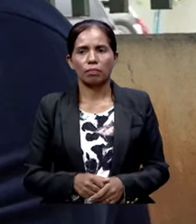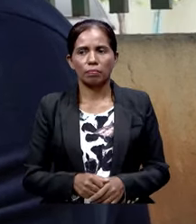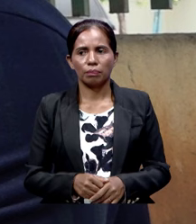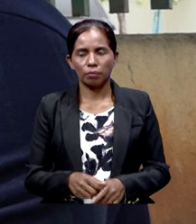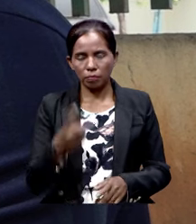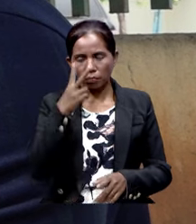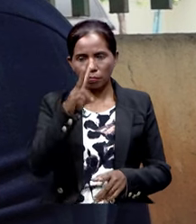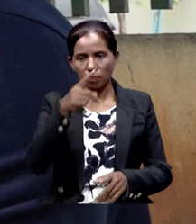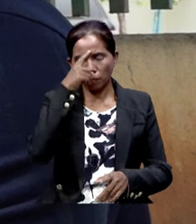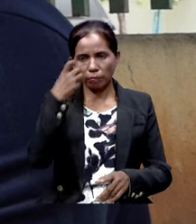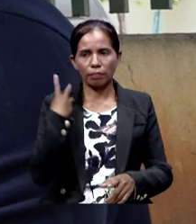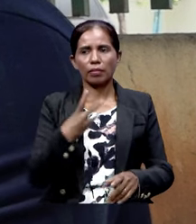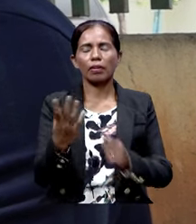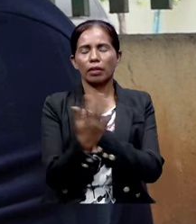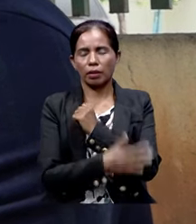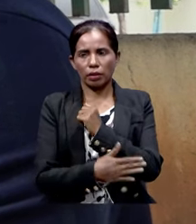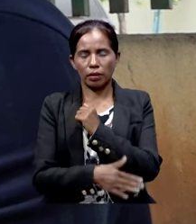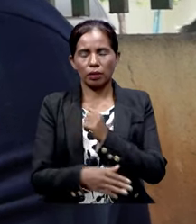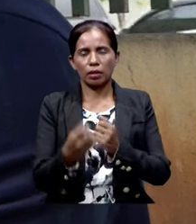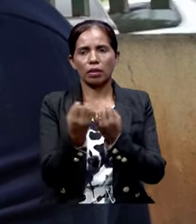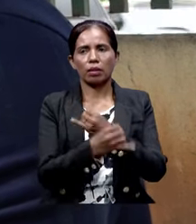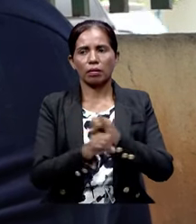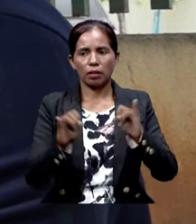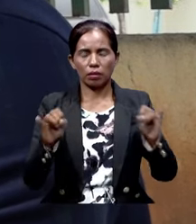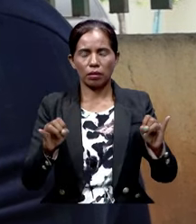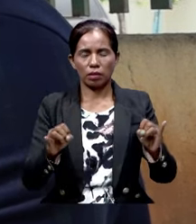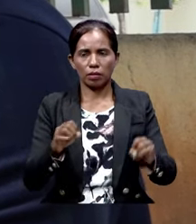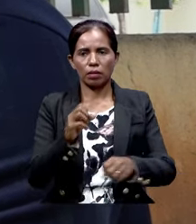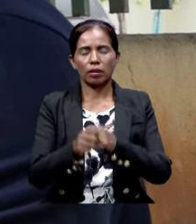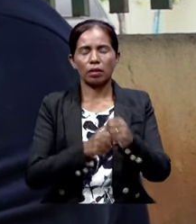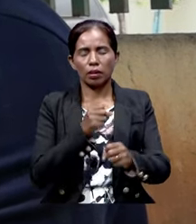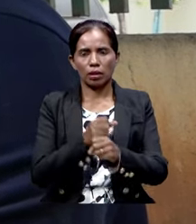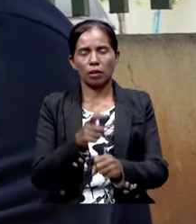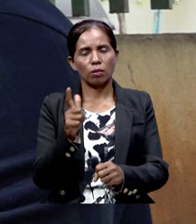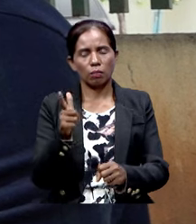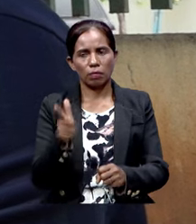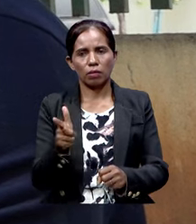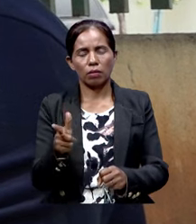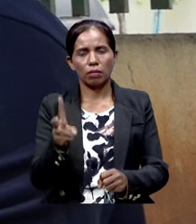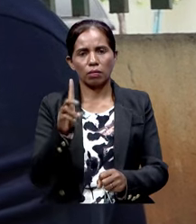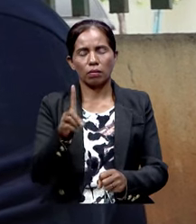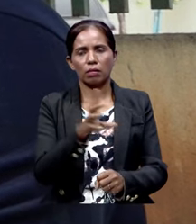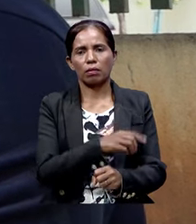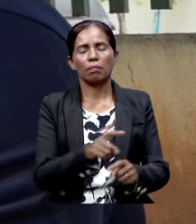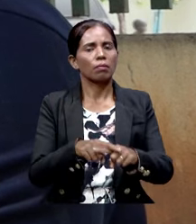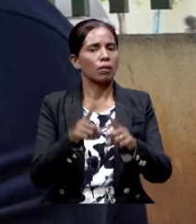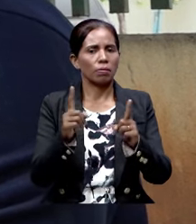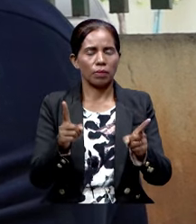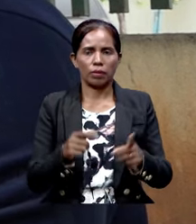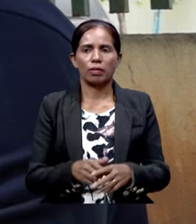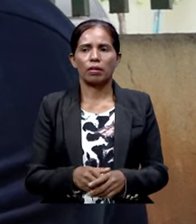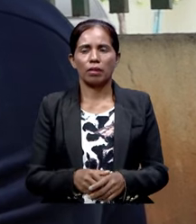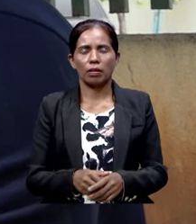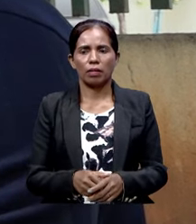resolver lá está bem tenha na sao o kunang durante 20 anos né 21 anos né mas lá